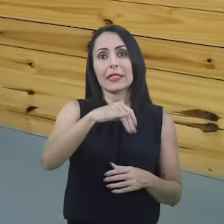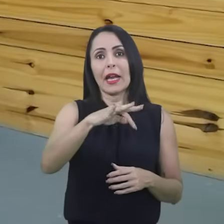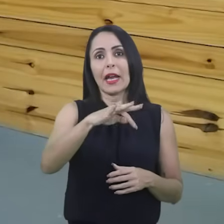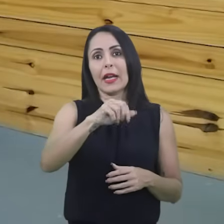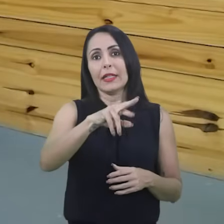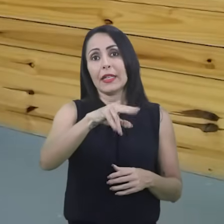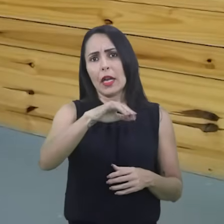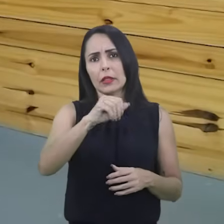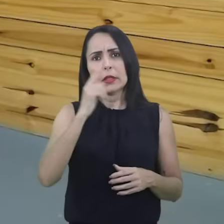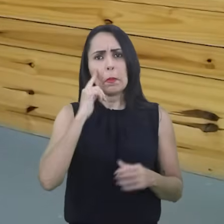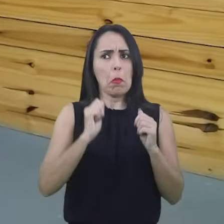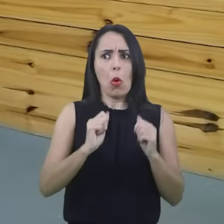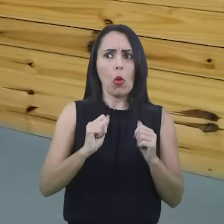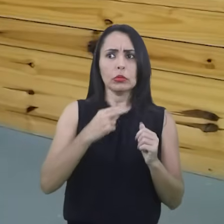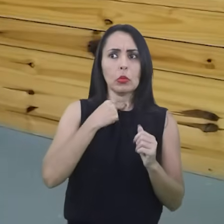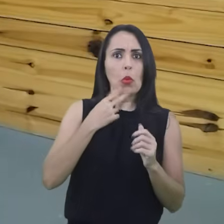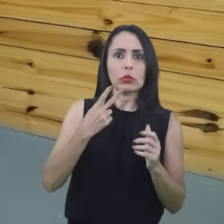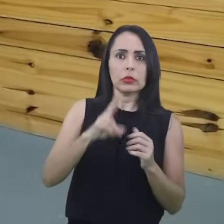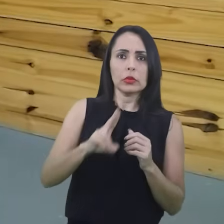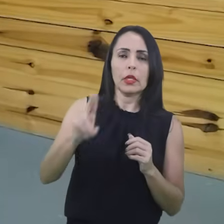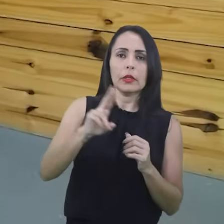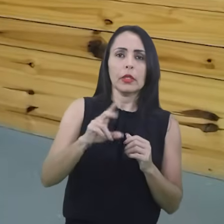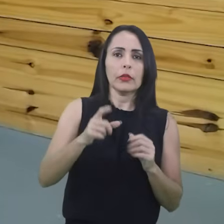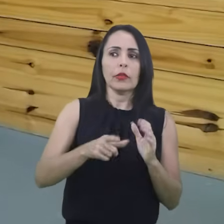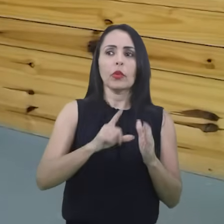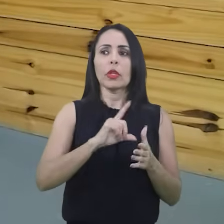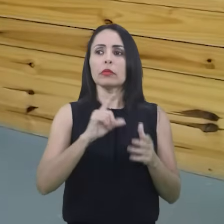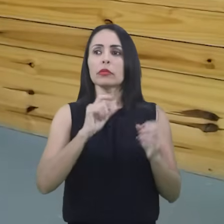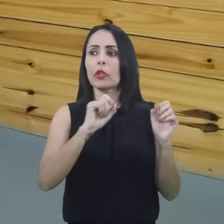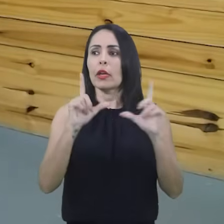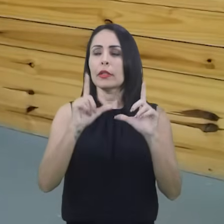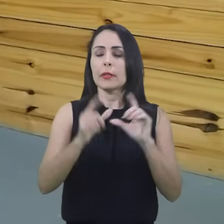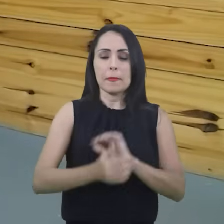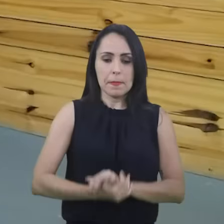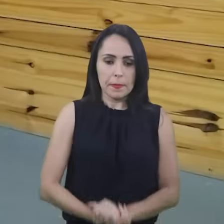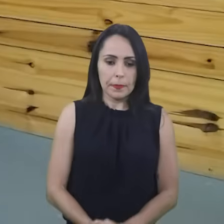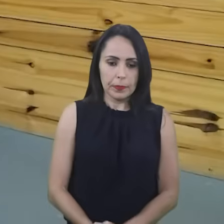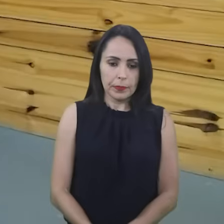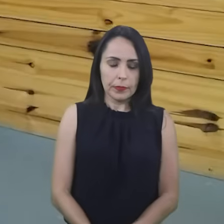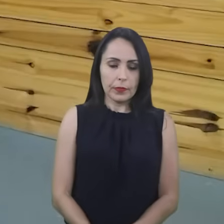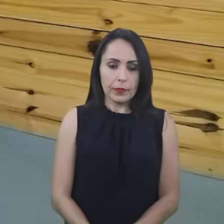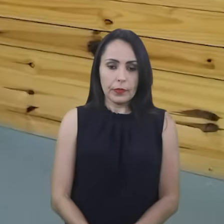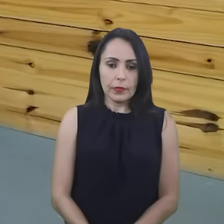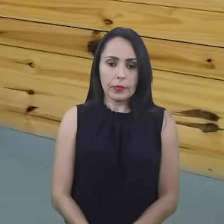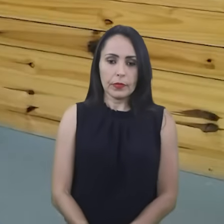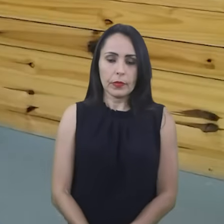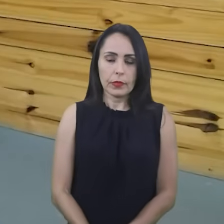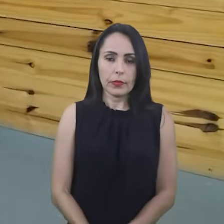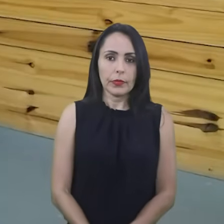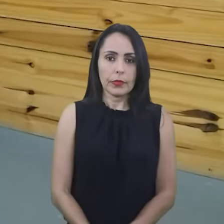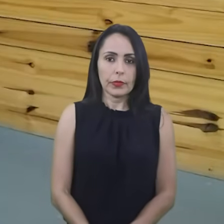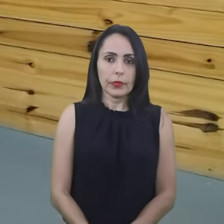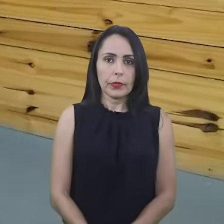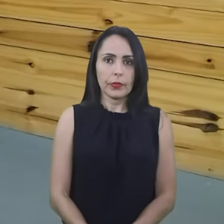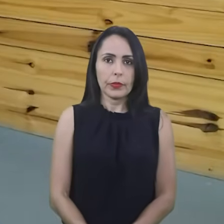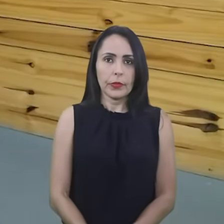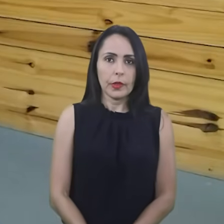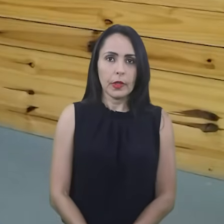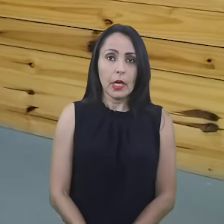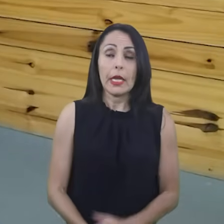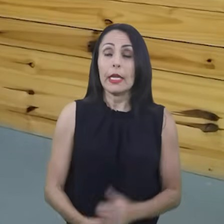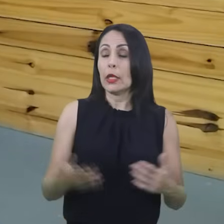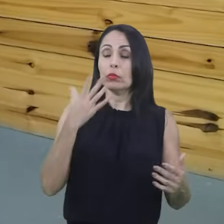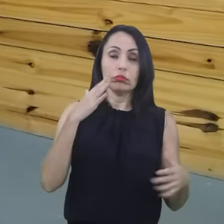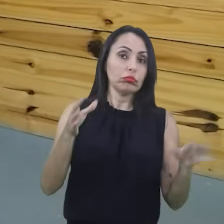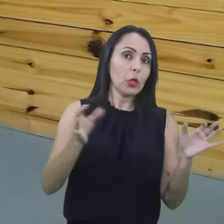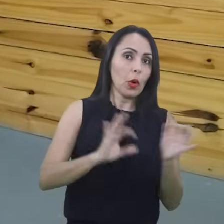usar. Bem, deixa eu voltar aqui o slide. Quando a gente tratar de prótese parcial removível, em hipótese